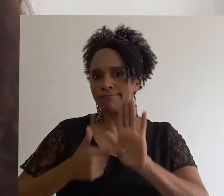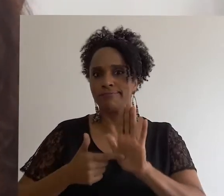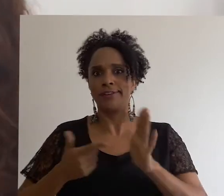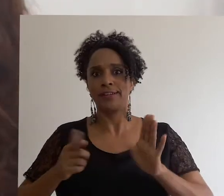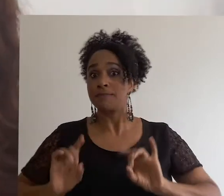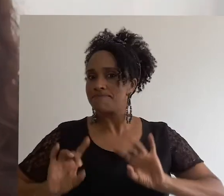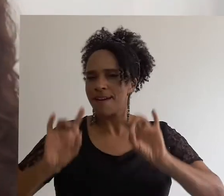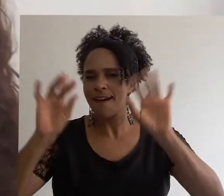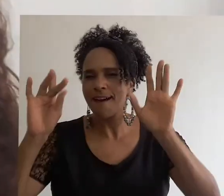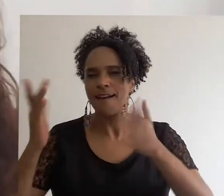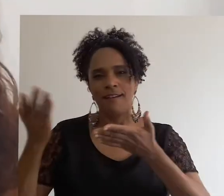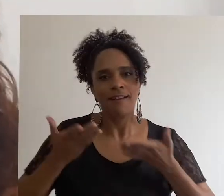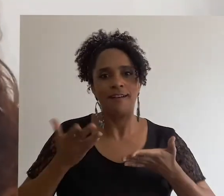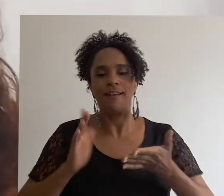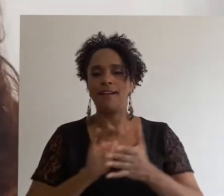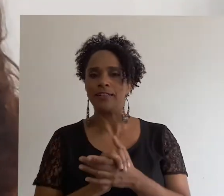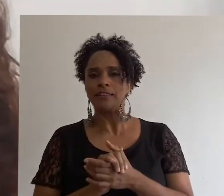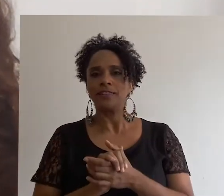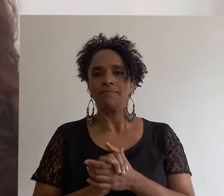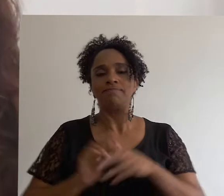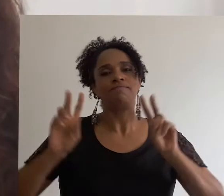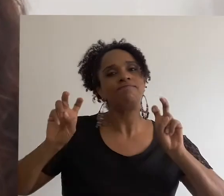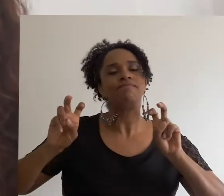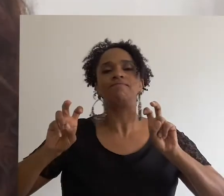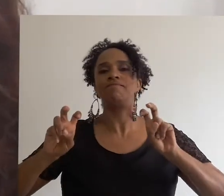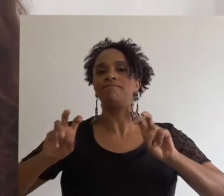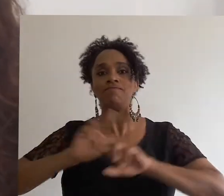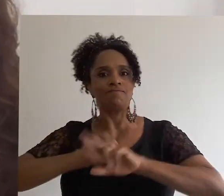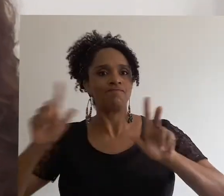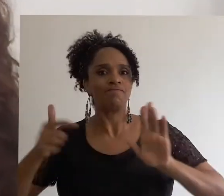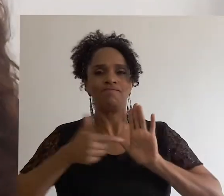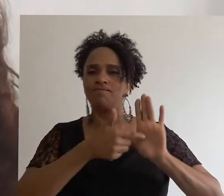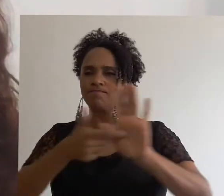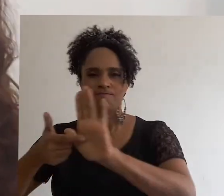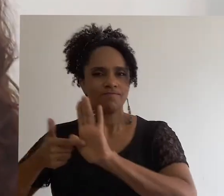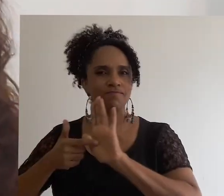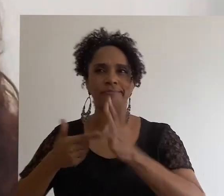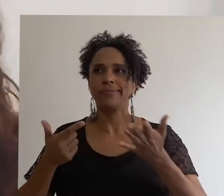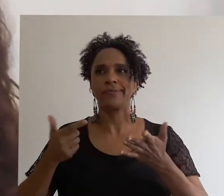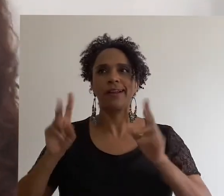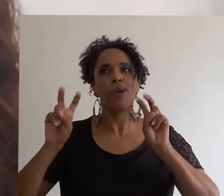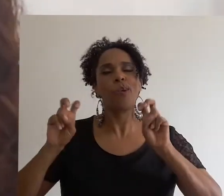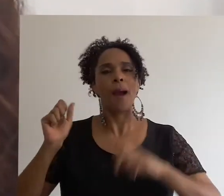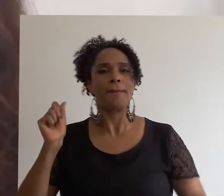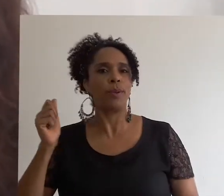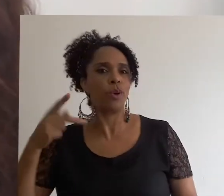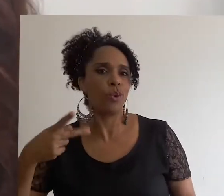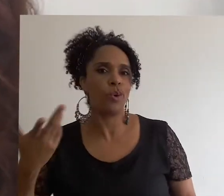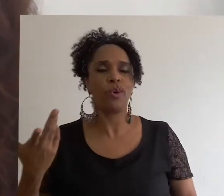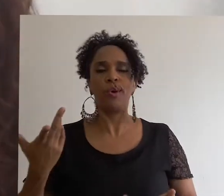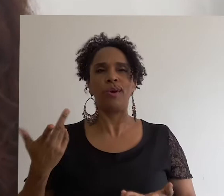matérias especiais, a gente teve ações de comunicação, ações com os